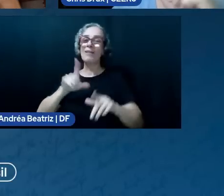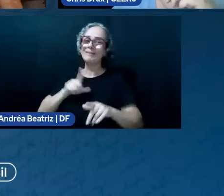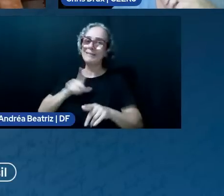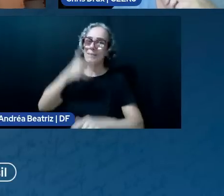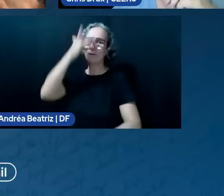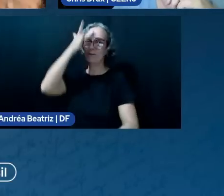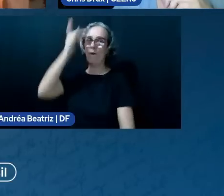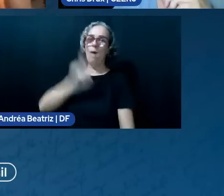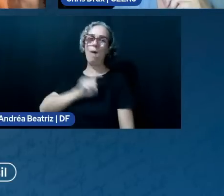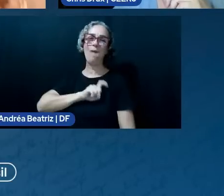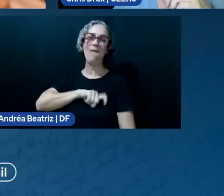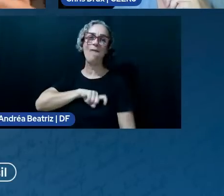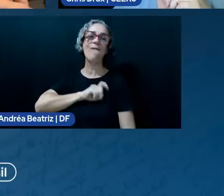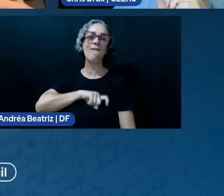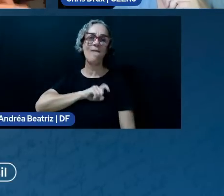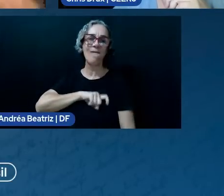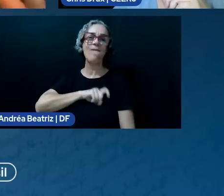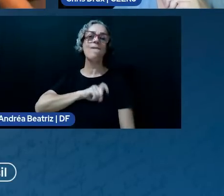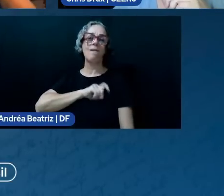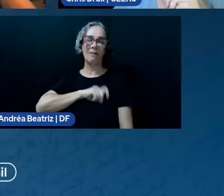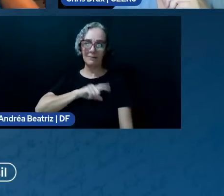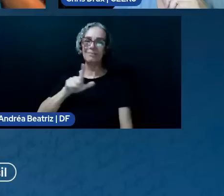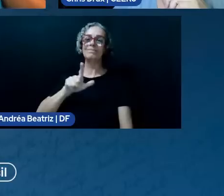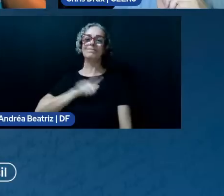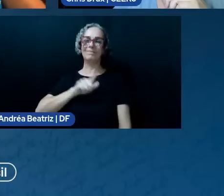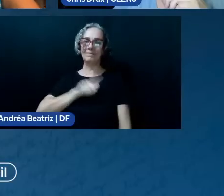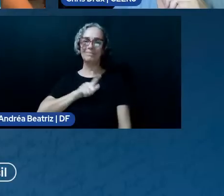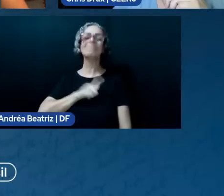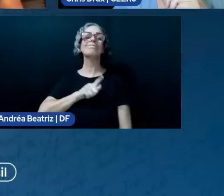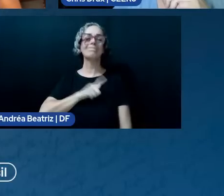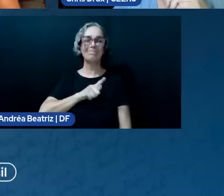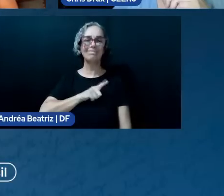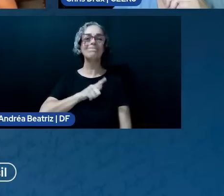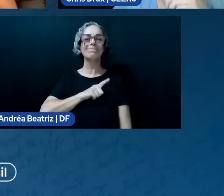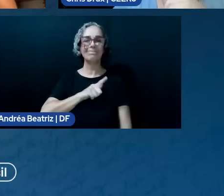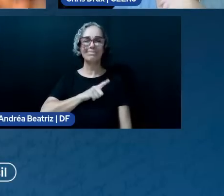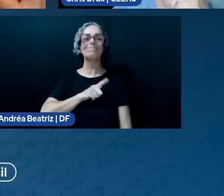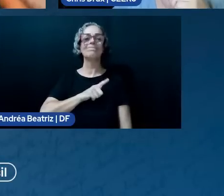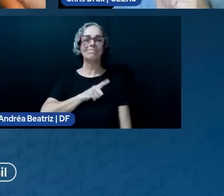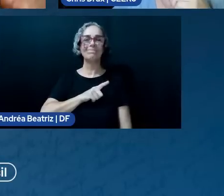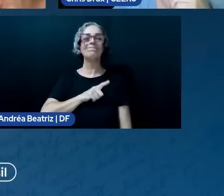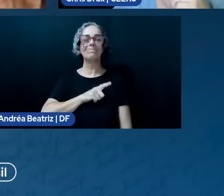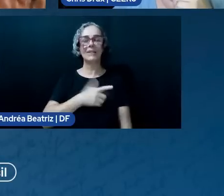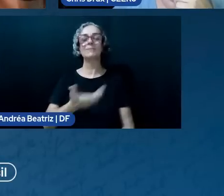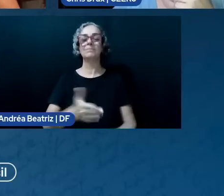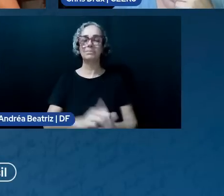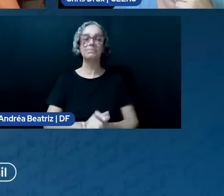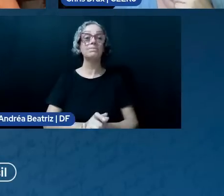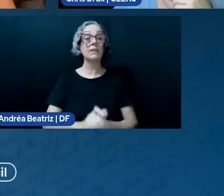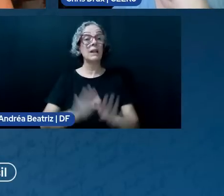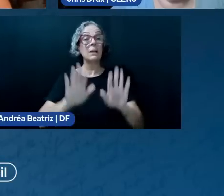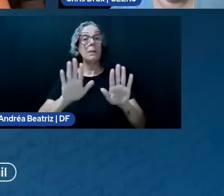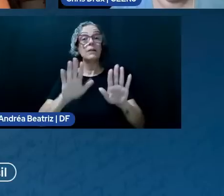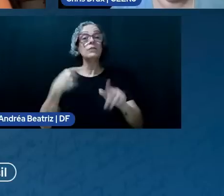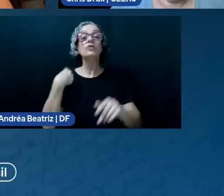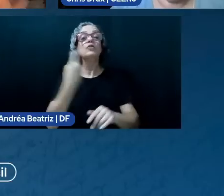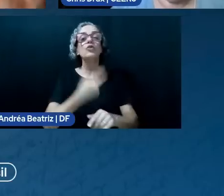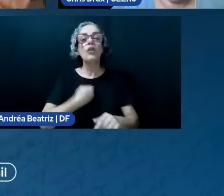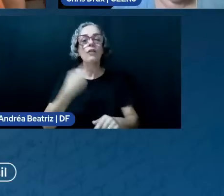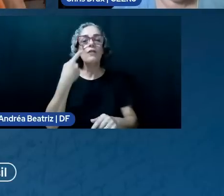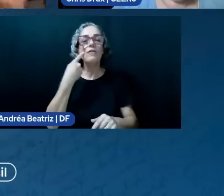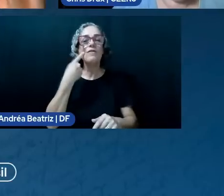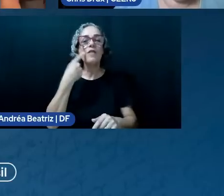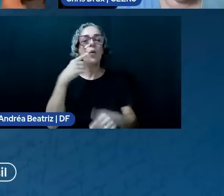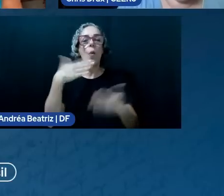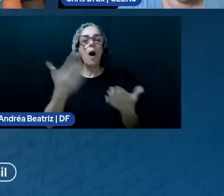e exagerado de sorte a lançá-lo ao ridículo. Então, vejamos a resposta que os espíritos nos